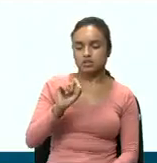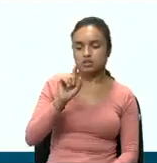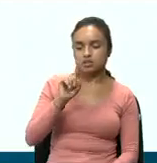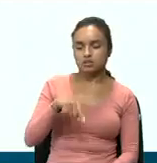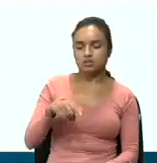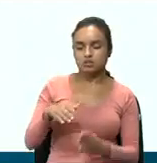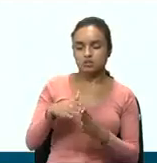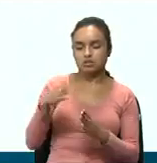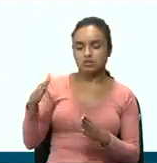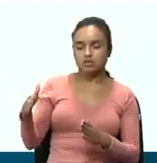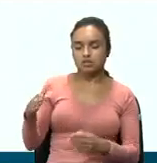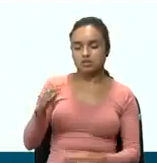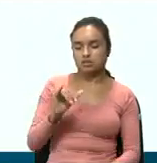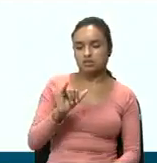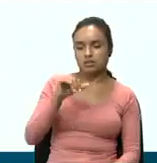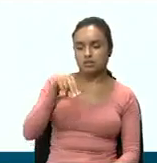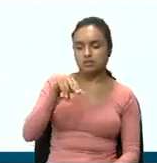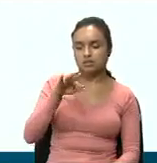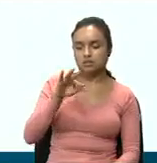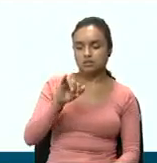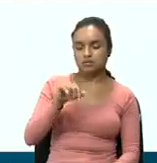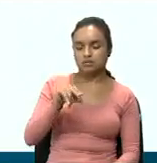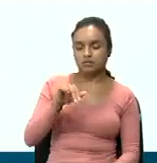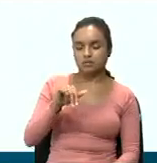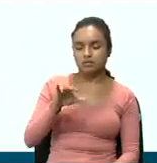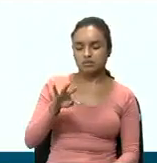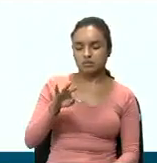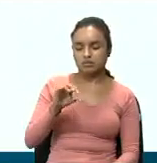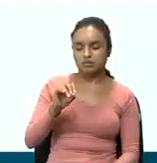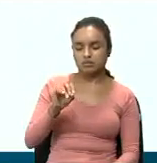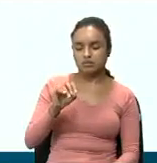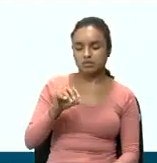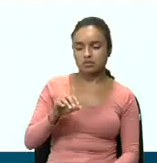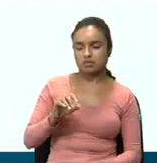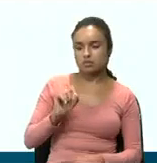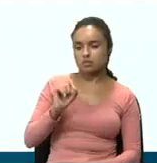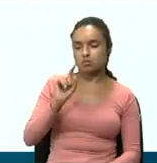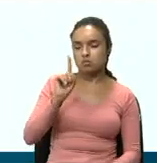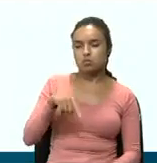E a gente vai pensar aqui da seguinte forma, olha só.